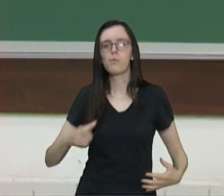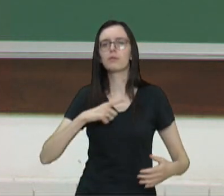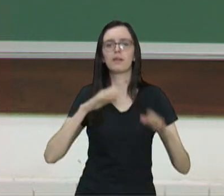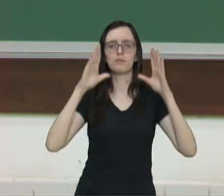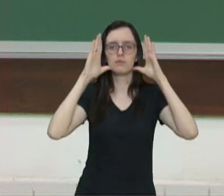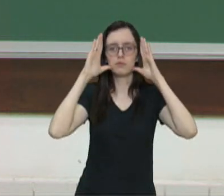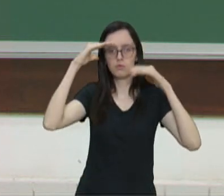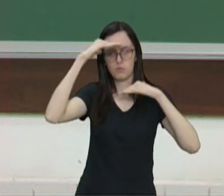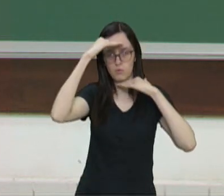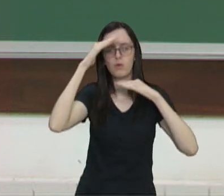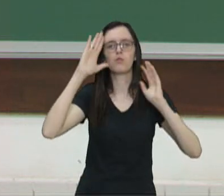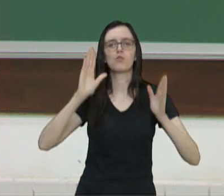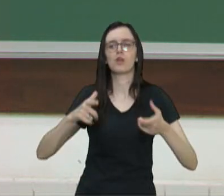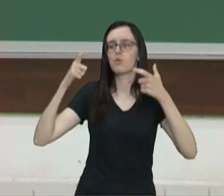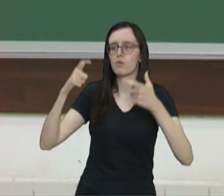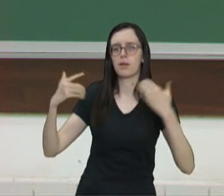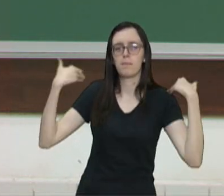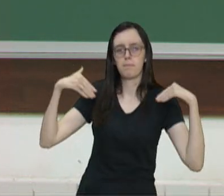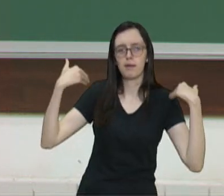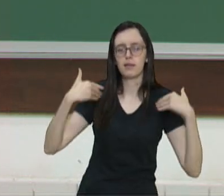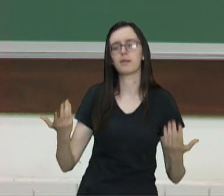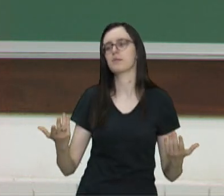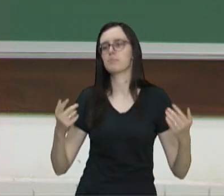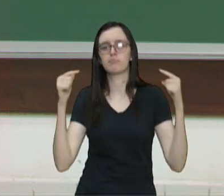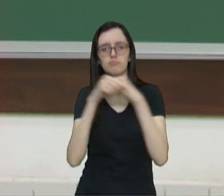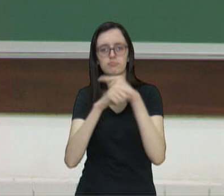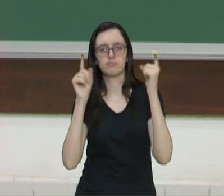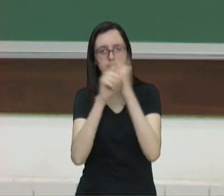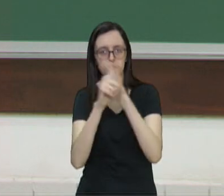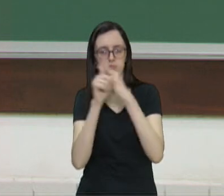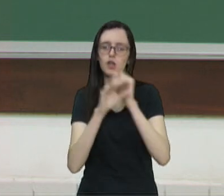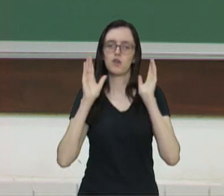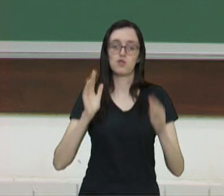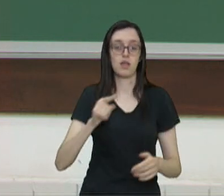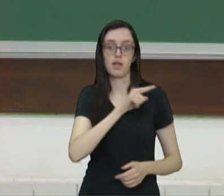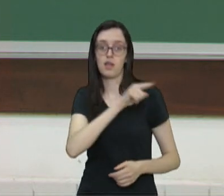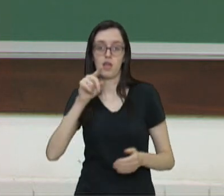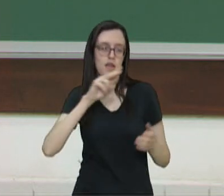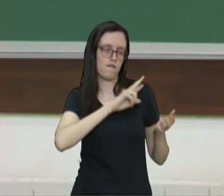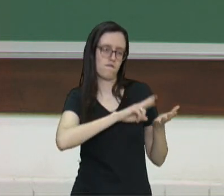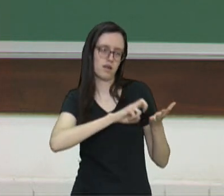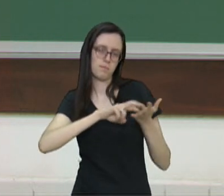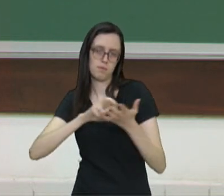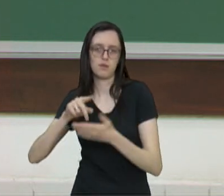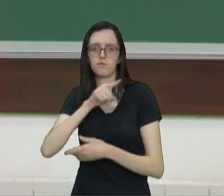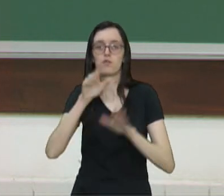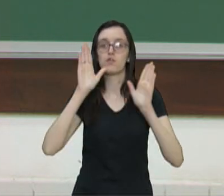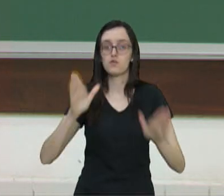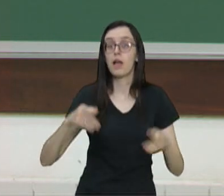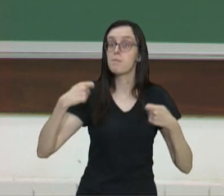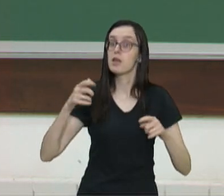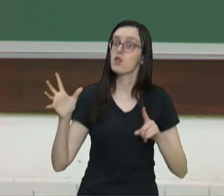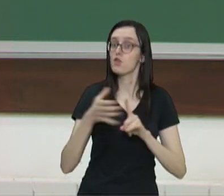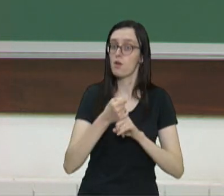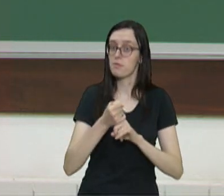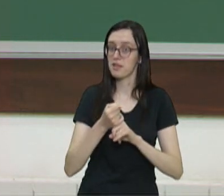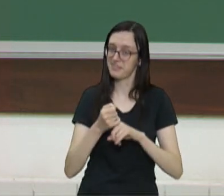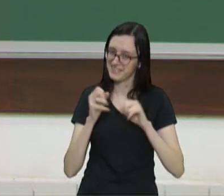rosto, lugares turísticos, meios de transporte. Então, esses vocabulários todos você já tem que estar